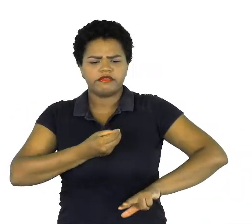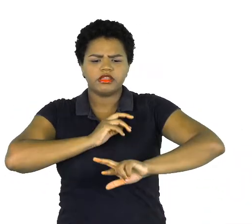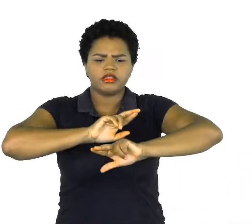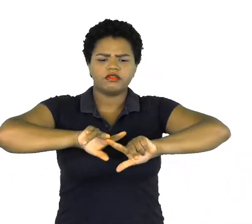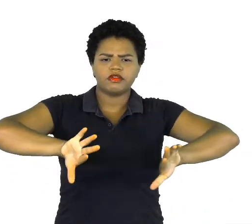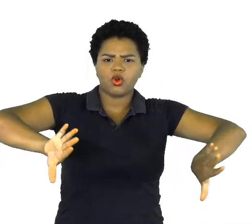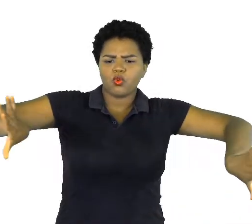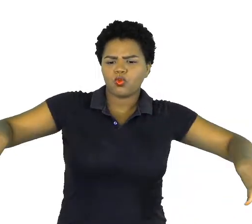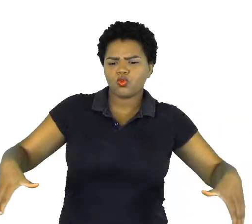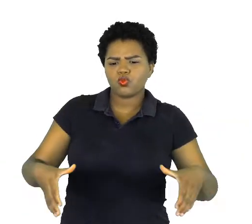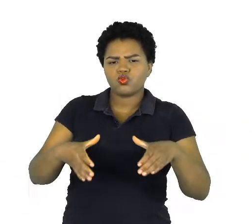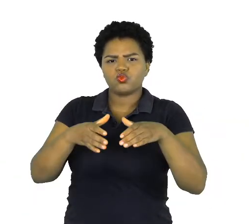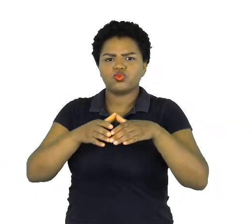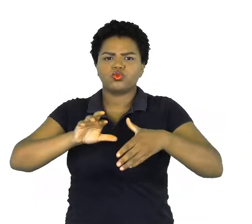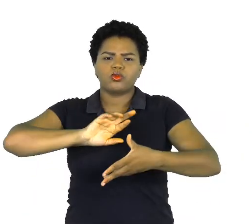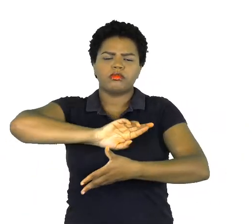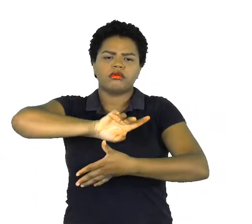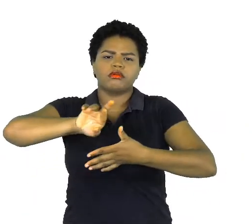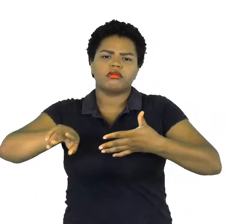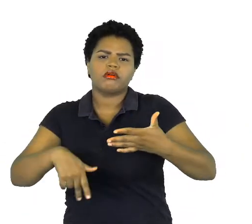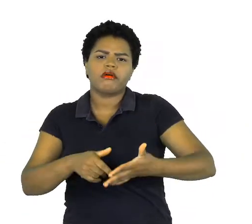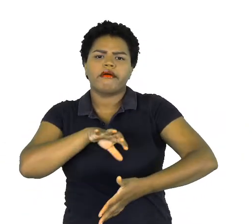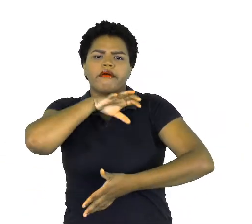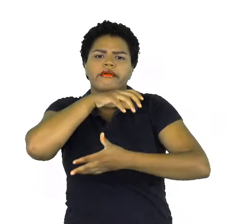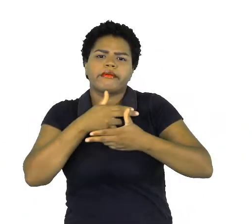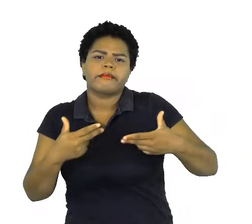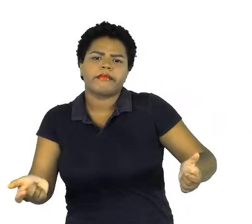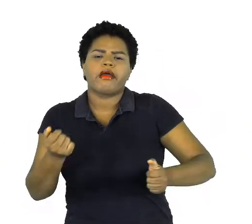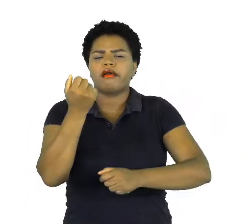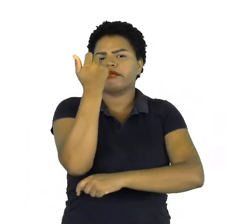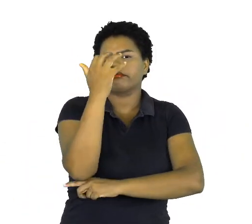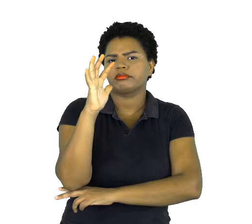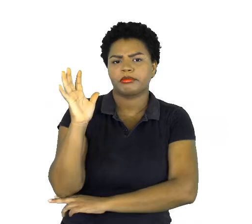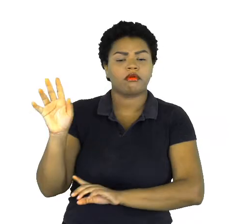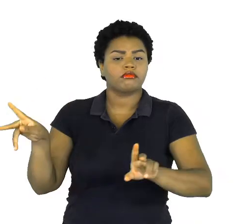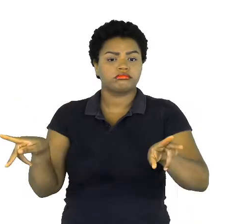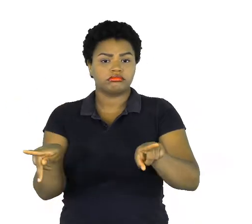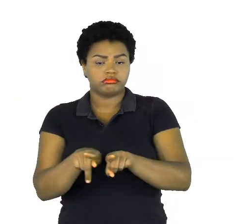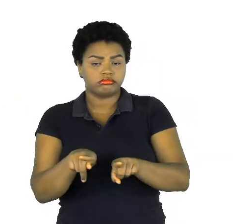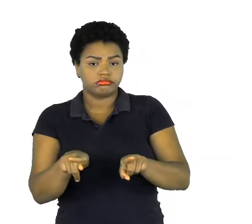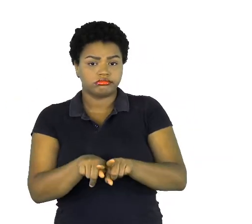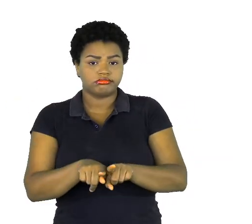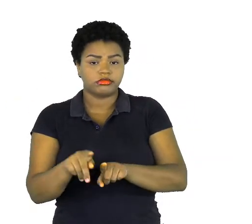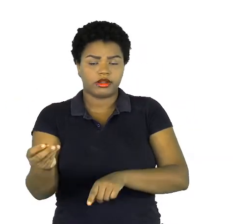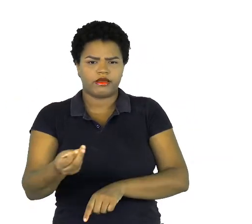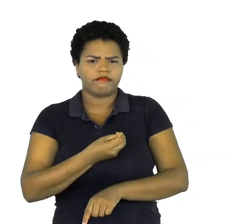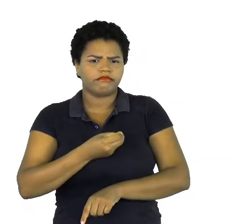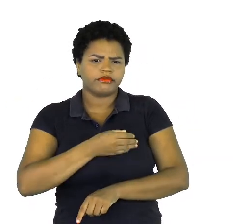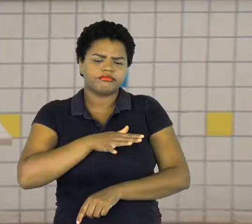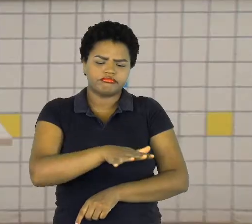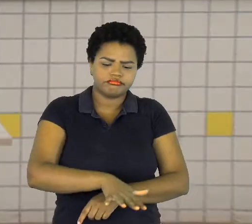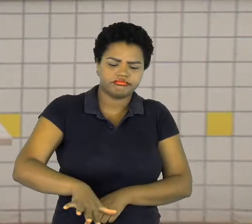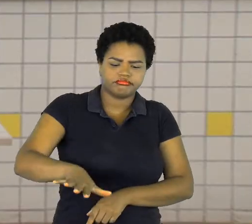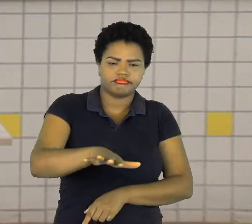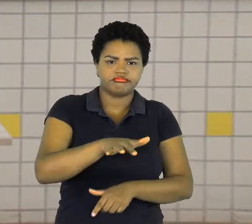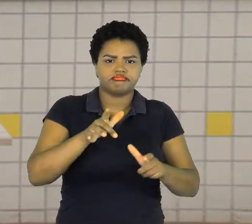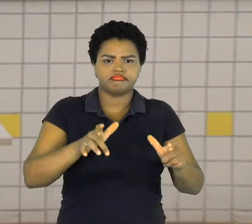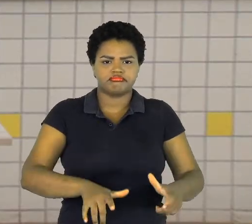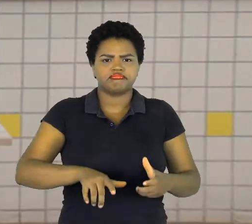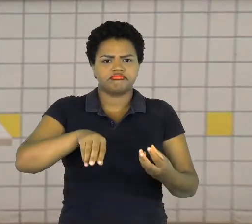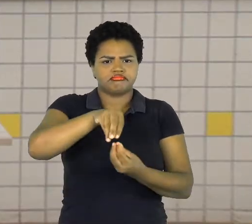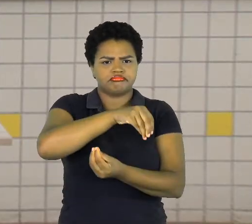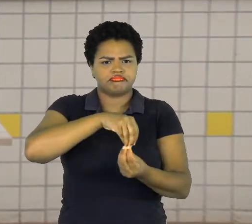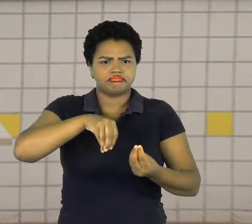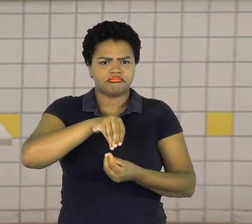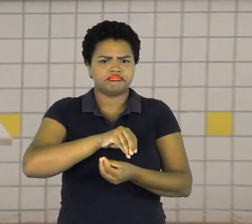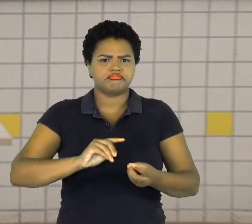de espécies de animais, tanto animais e vegetais, que vivem em um determinado lugar. Fungos, bactérias,